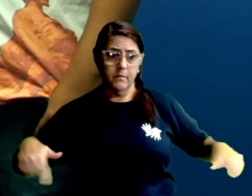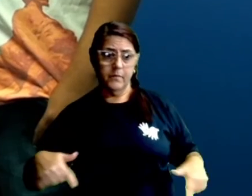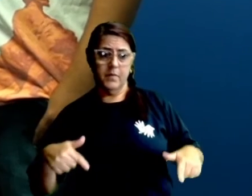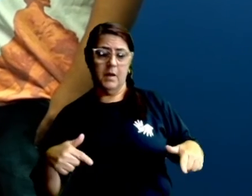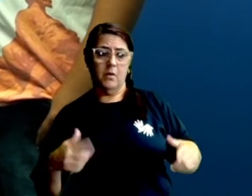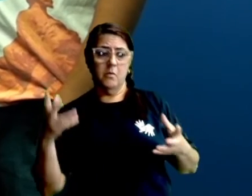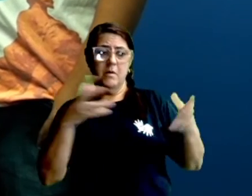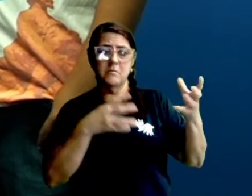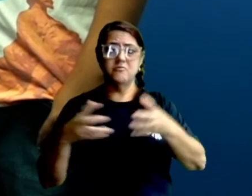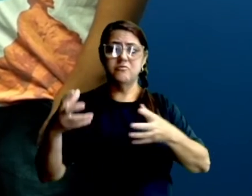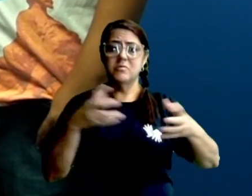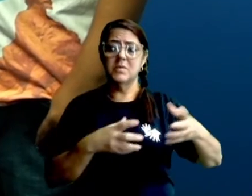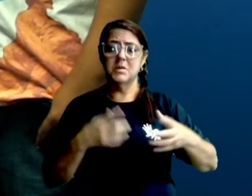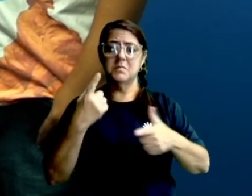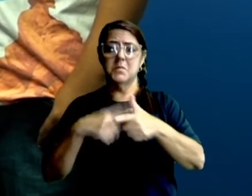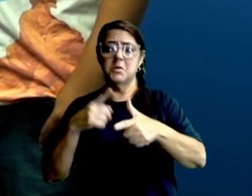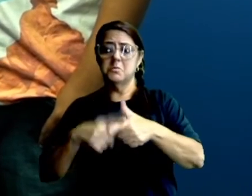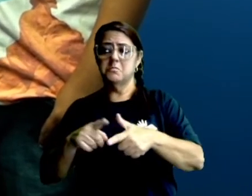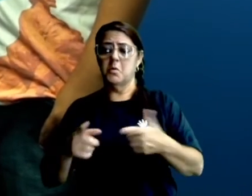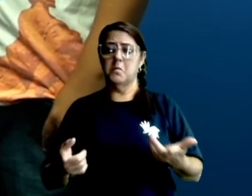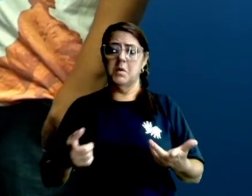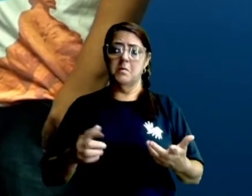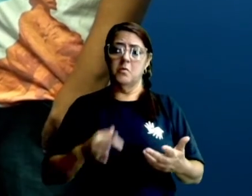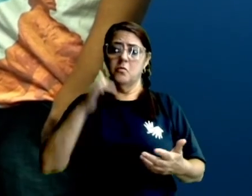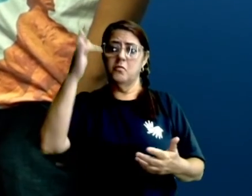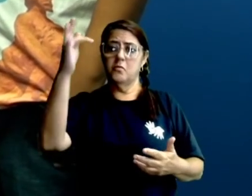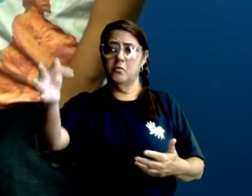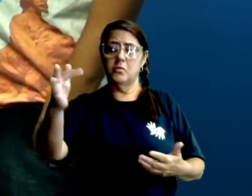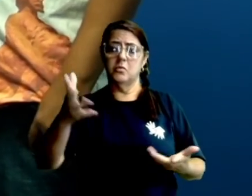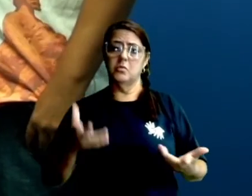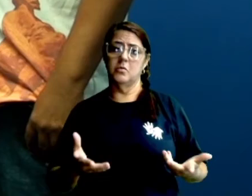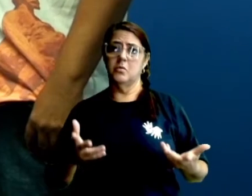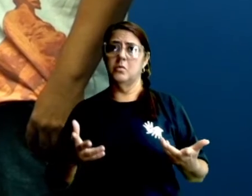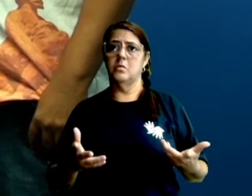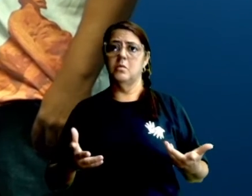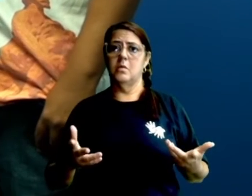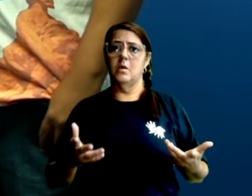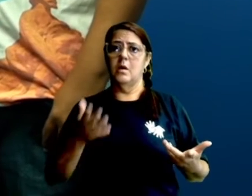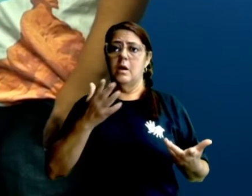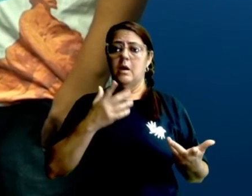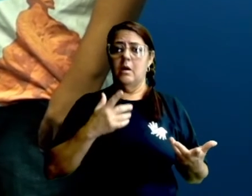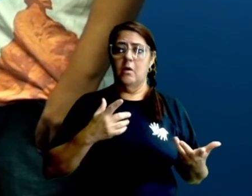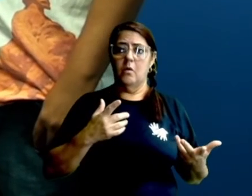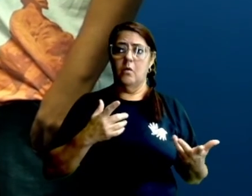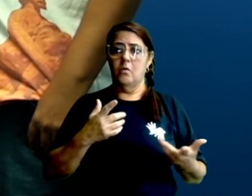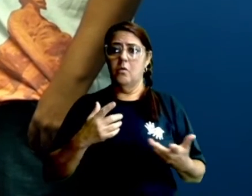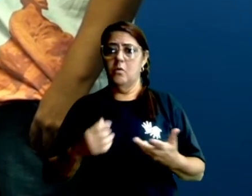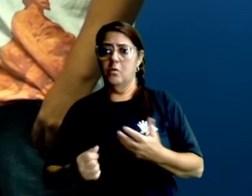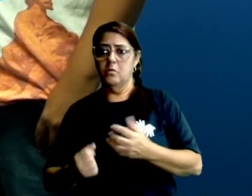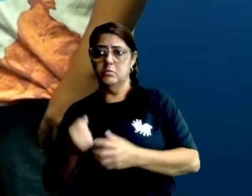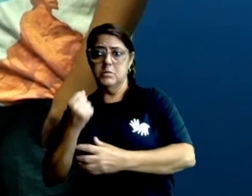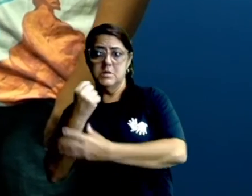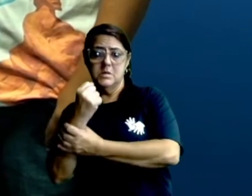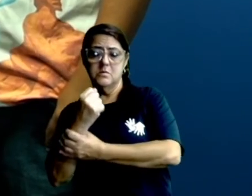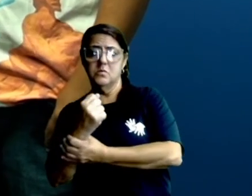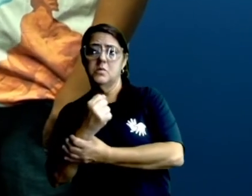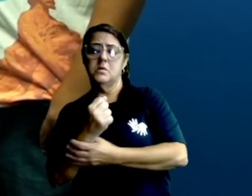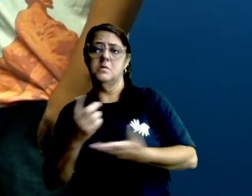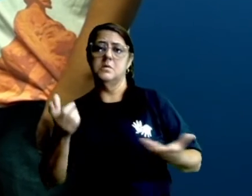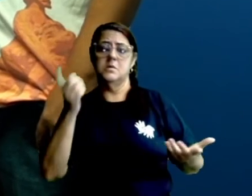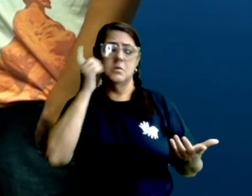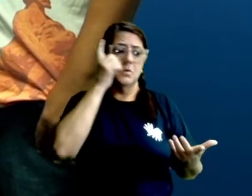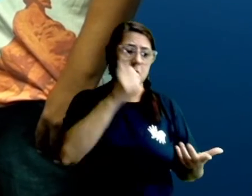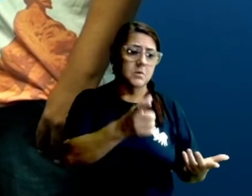influenciar, prejudicando esse sistema e, consequentemente, a alimentação, né, os índices de